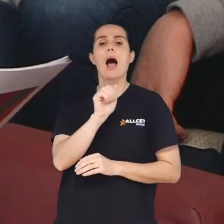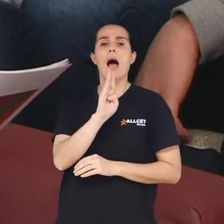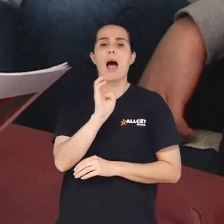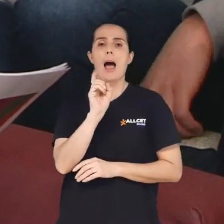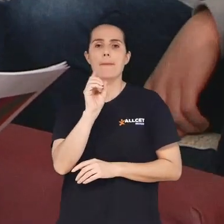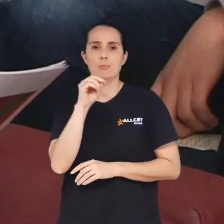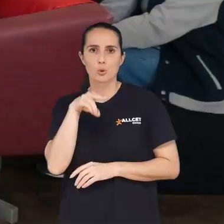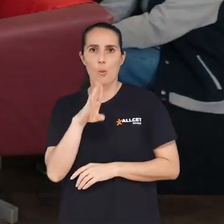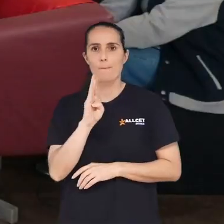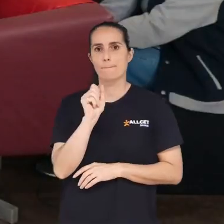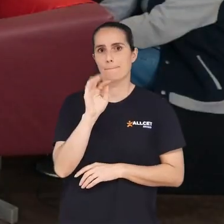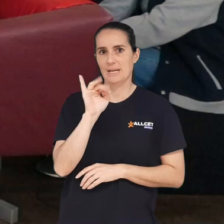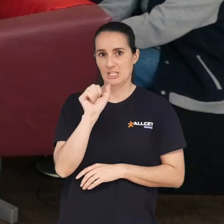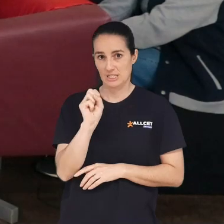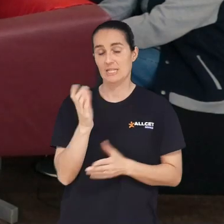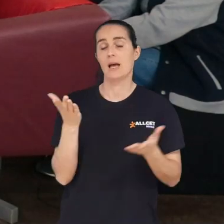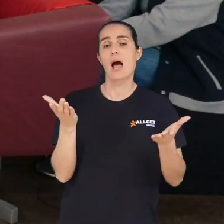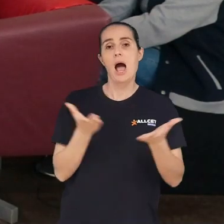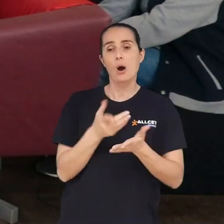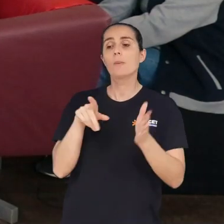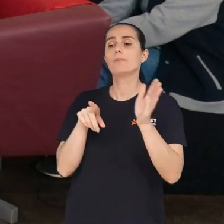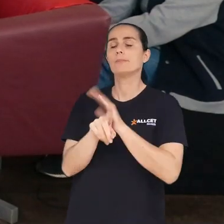Esther.